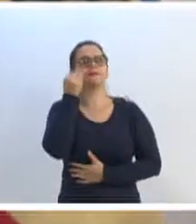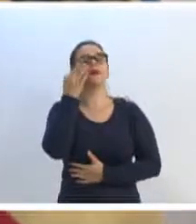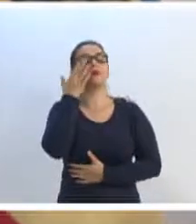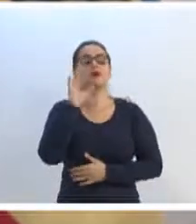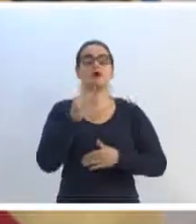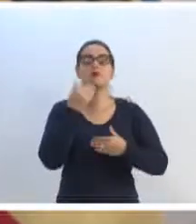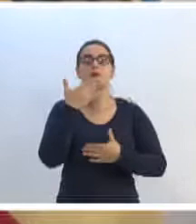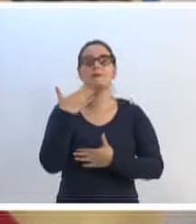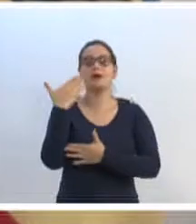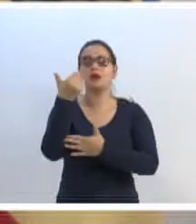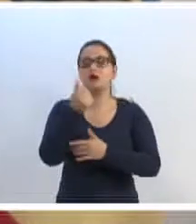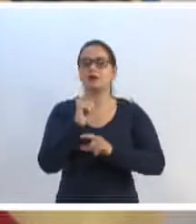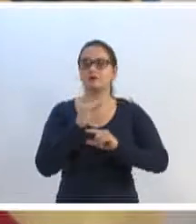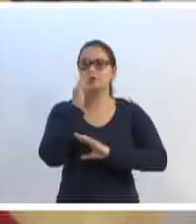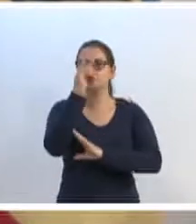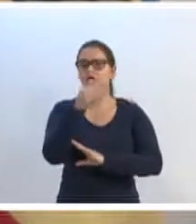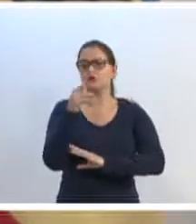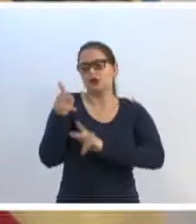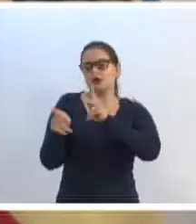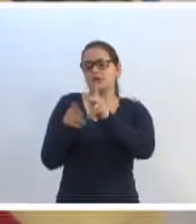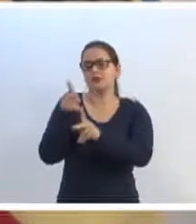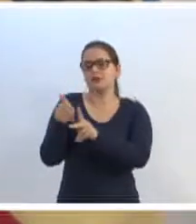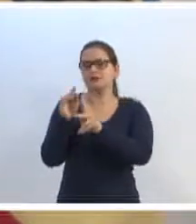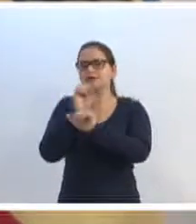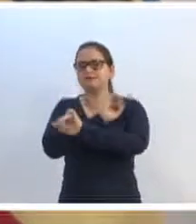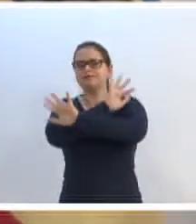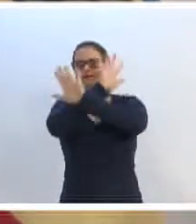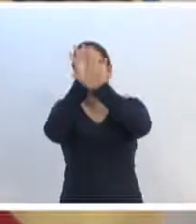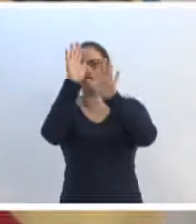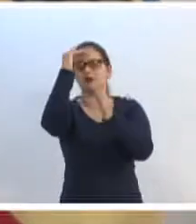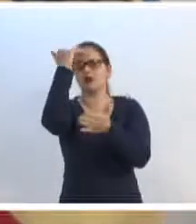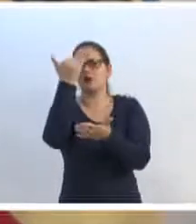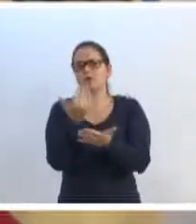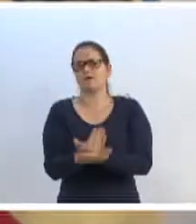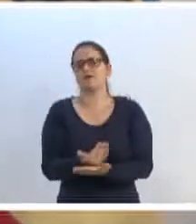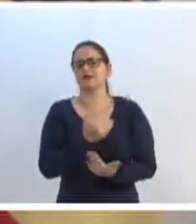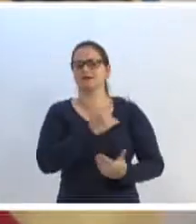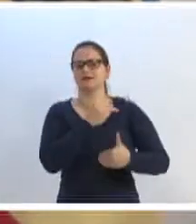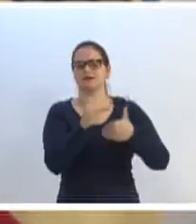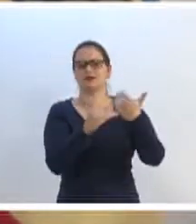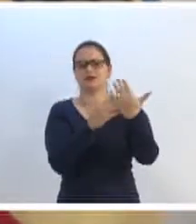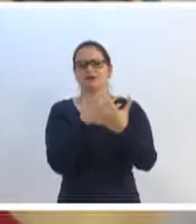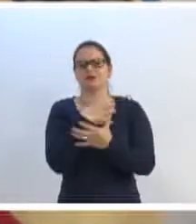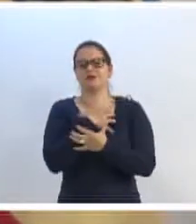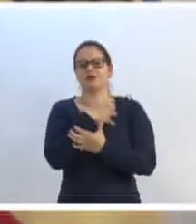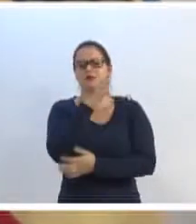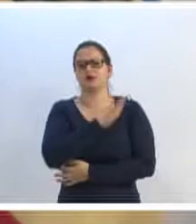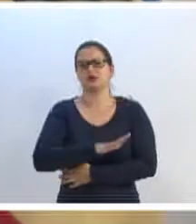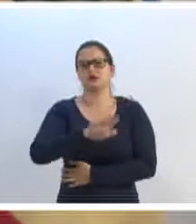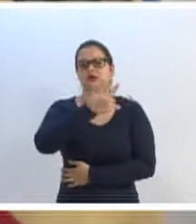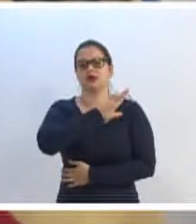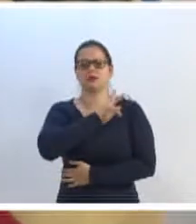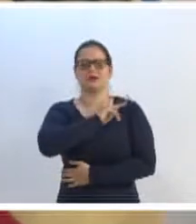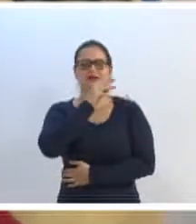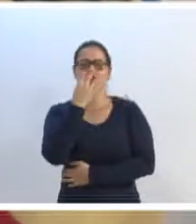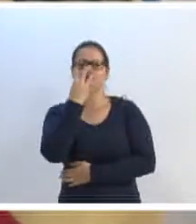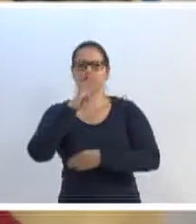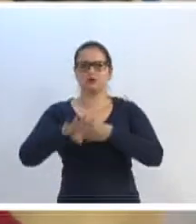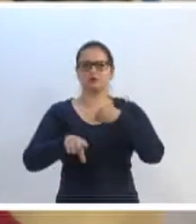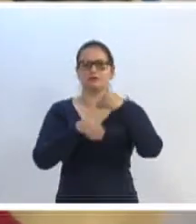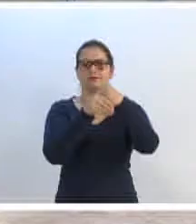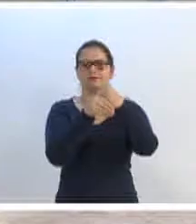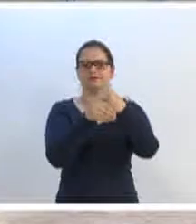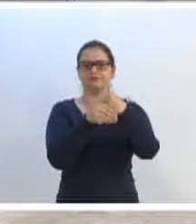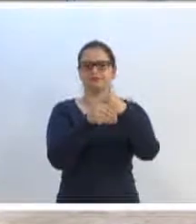pode acontecer, para que a população tenha uma clareza e uma confiança, sobretudo, nesse processo de uma forma geral. Presidente, eu peço aqui mais 4 minutos, devido